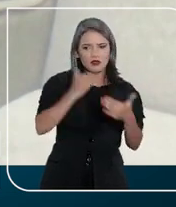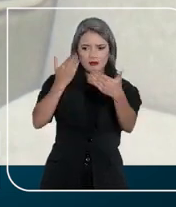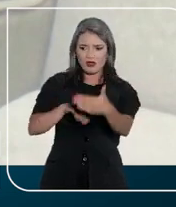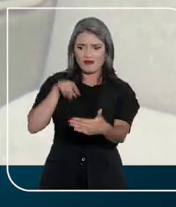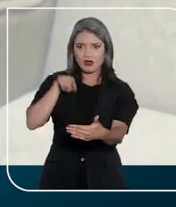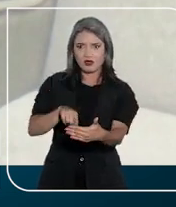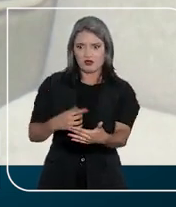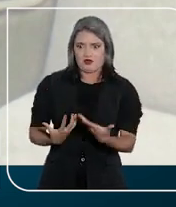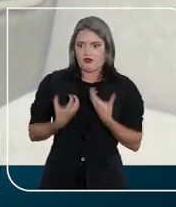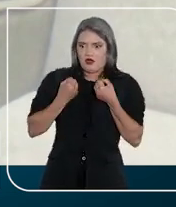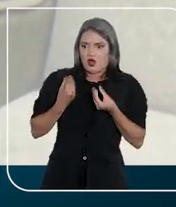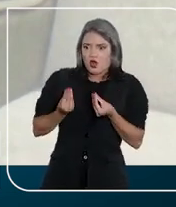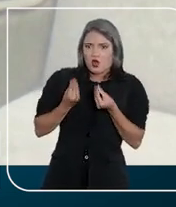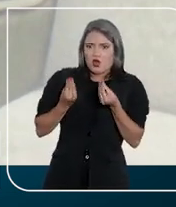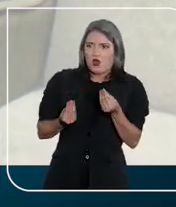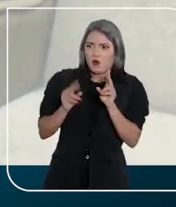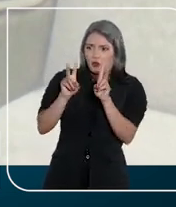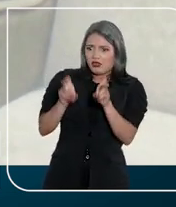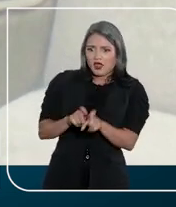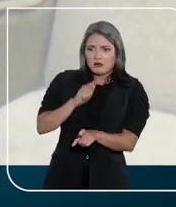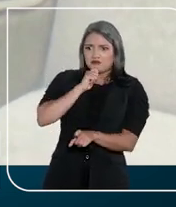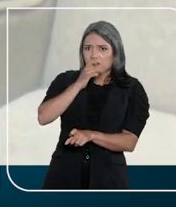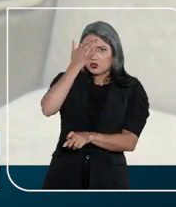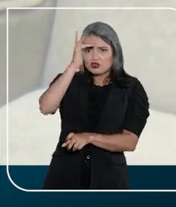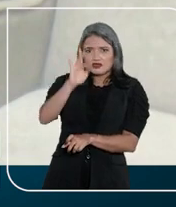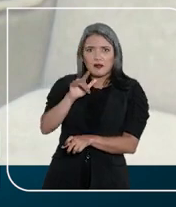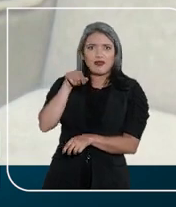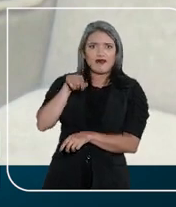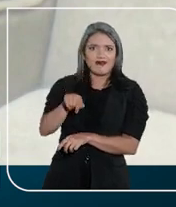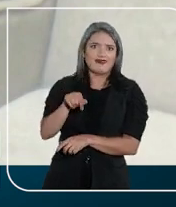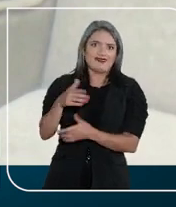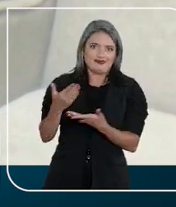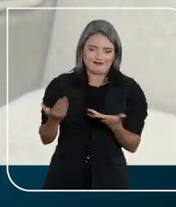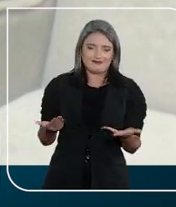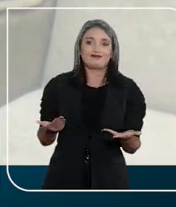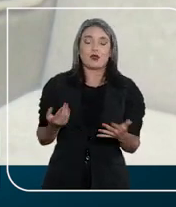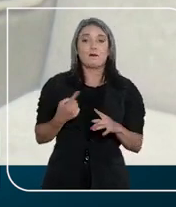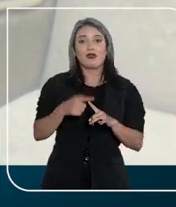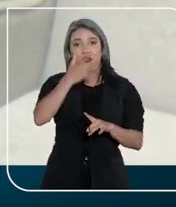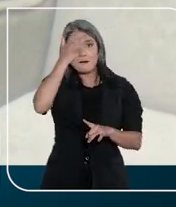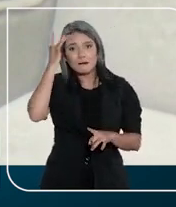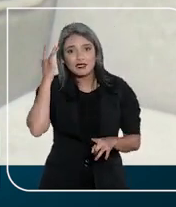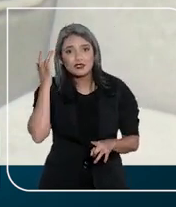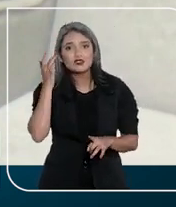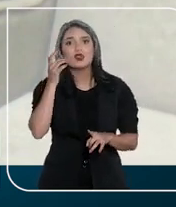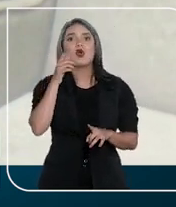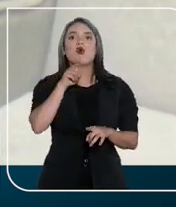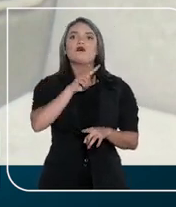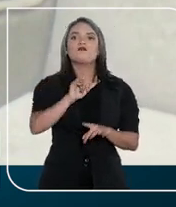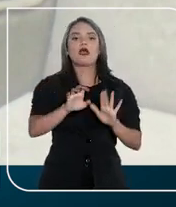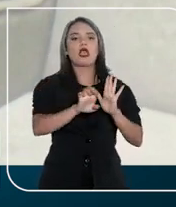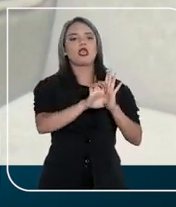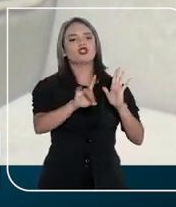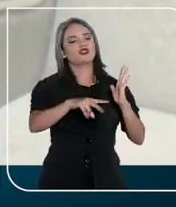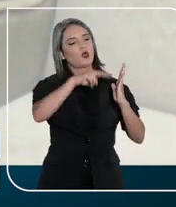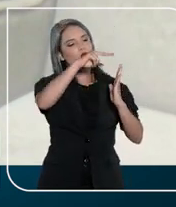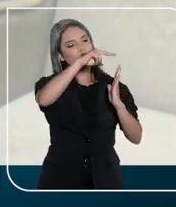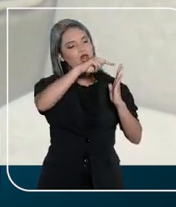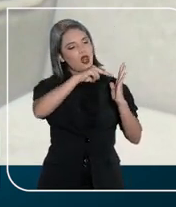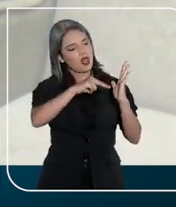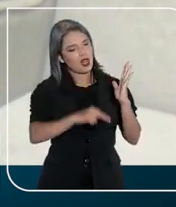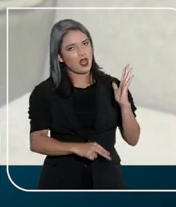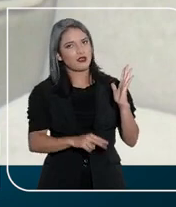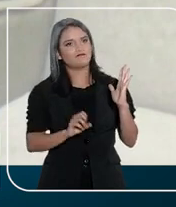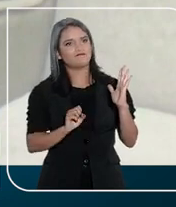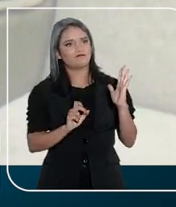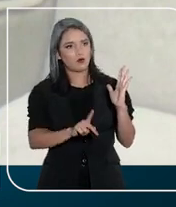nessa situação de seleção do serviço público, porque os candidatos se comportam de acordo com as expectativas geradas pela